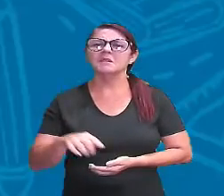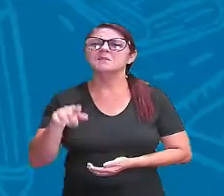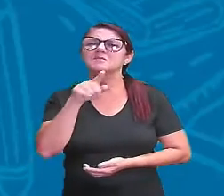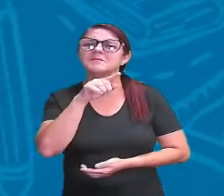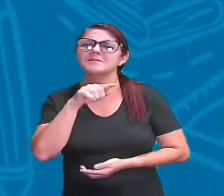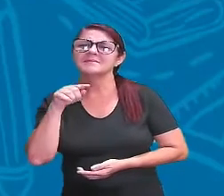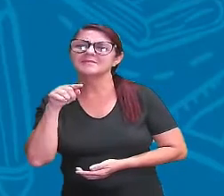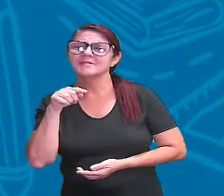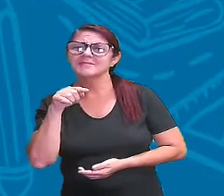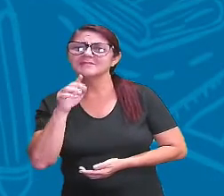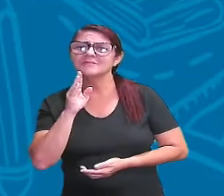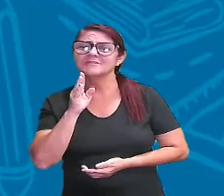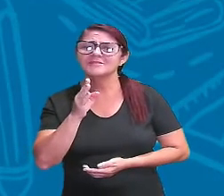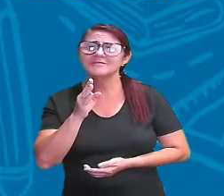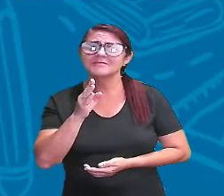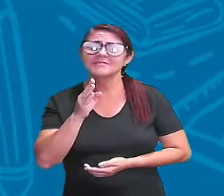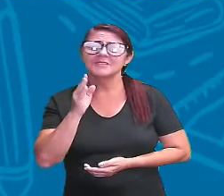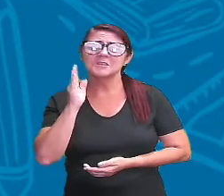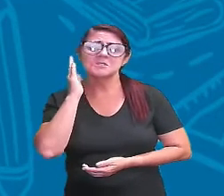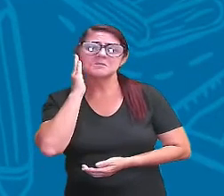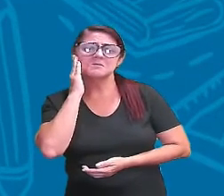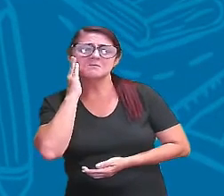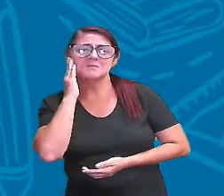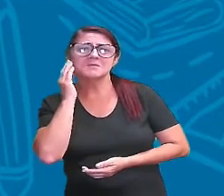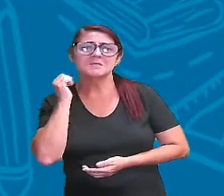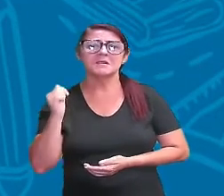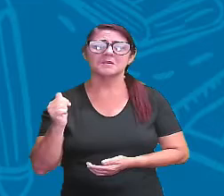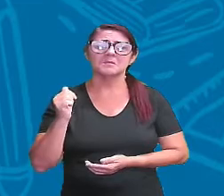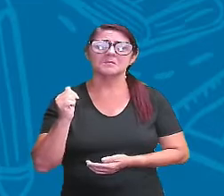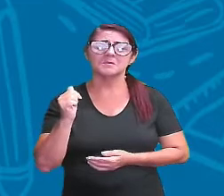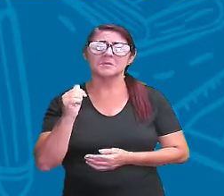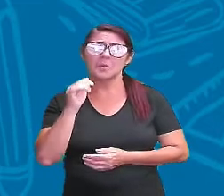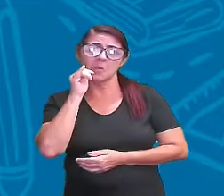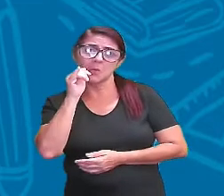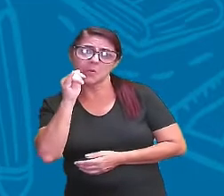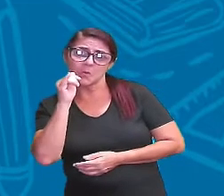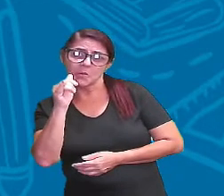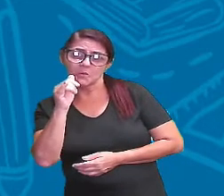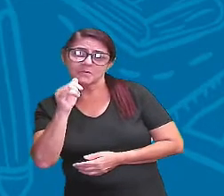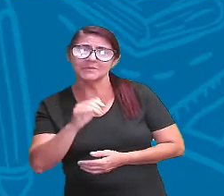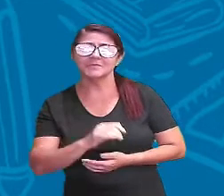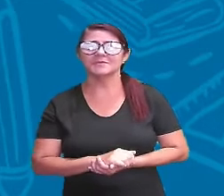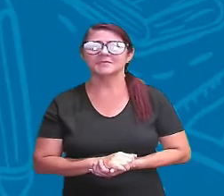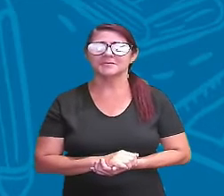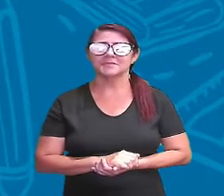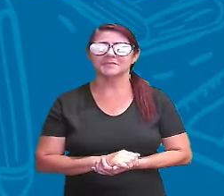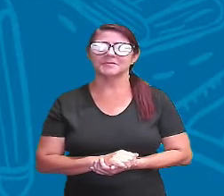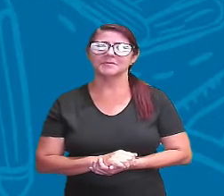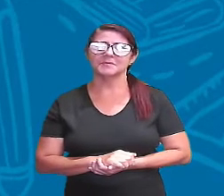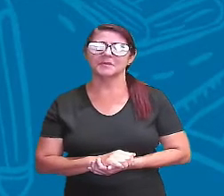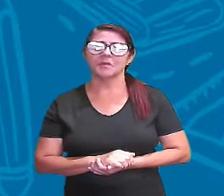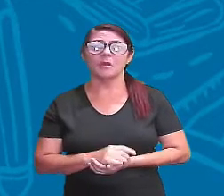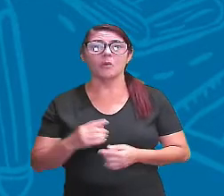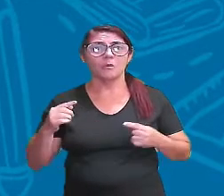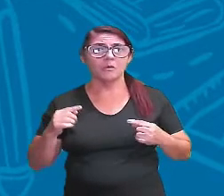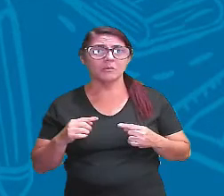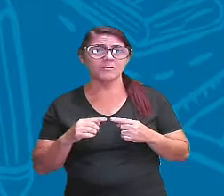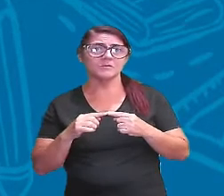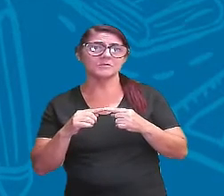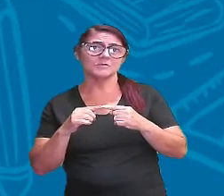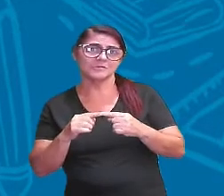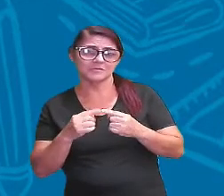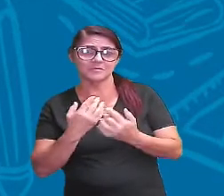aí já ouviu algum conto, né? Então, a gente vai ver aí alguns. O objetivo